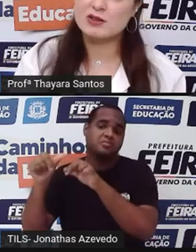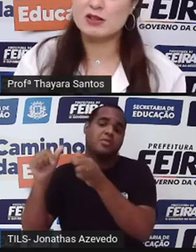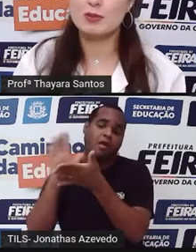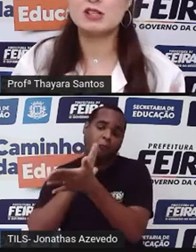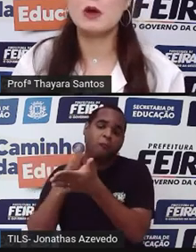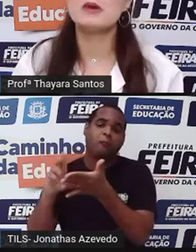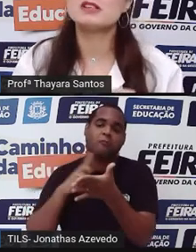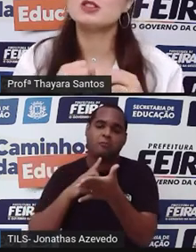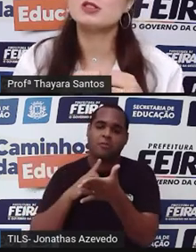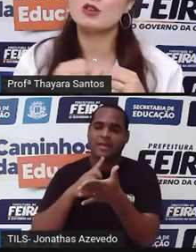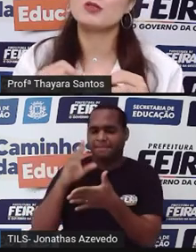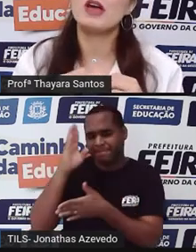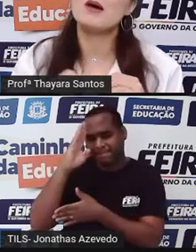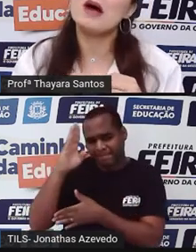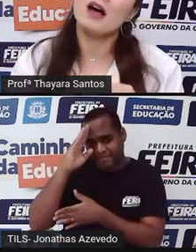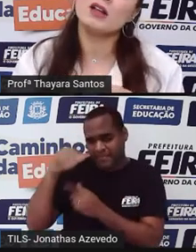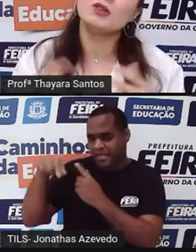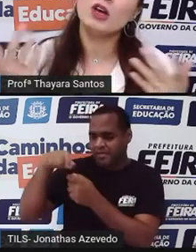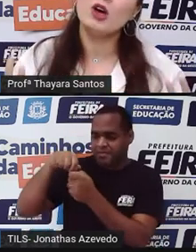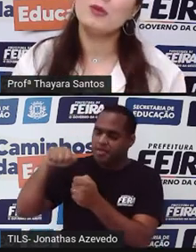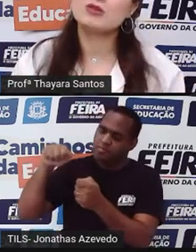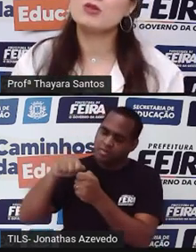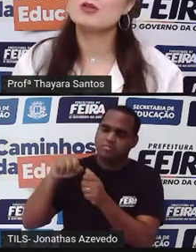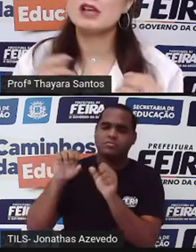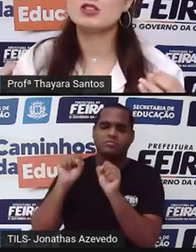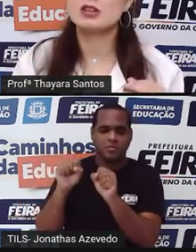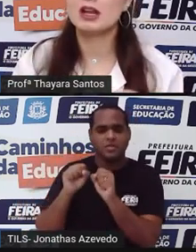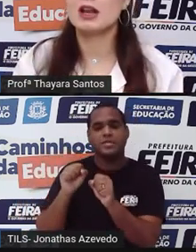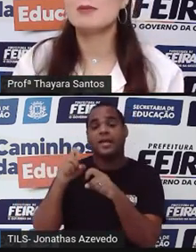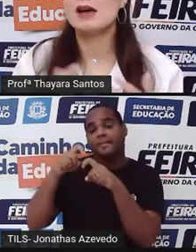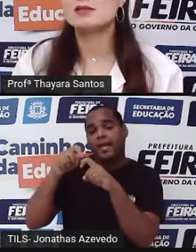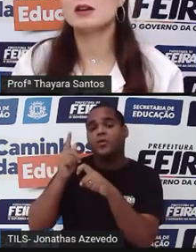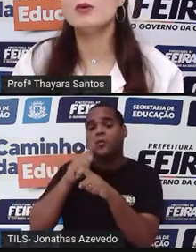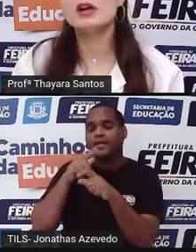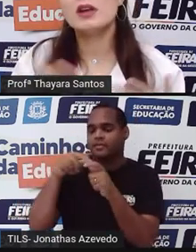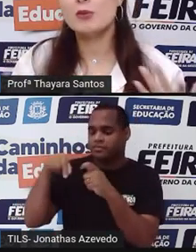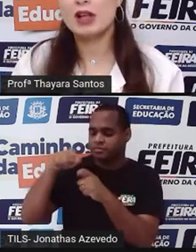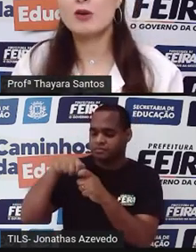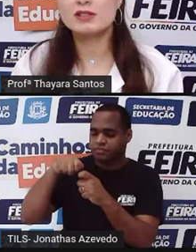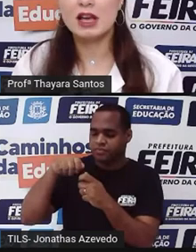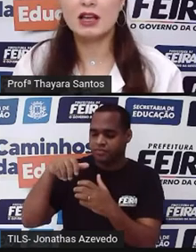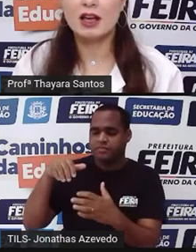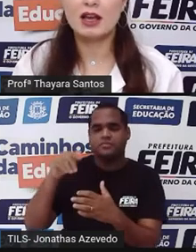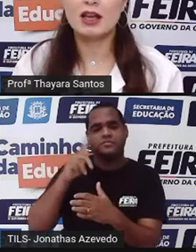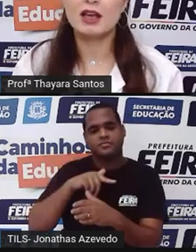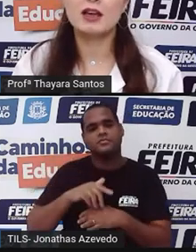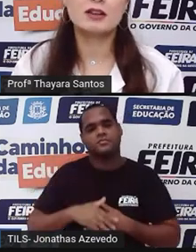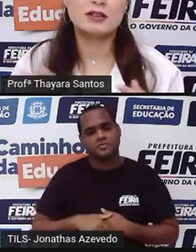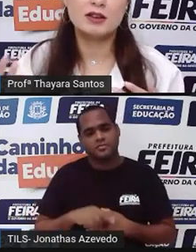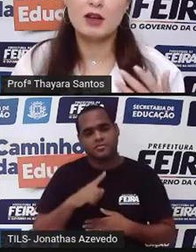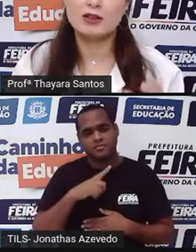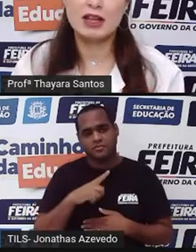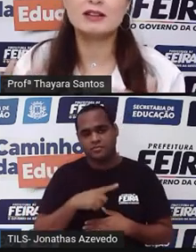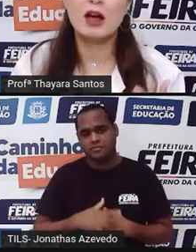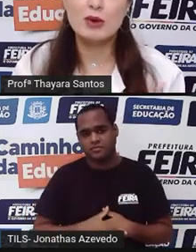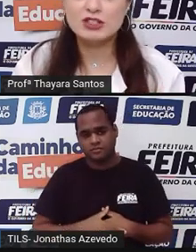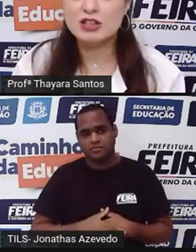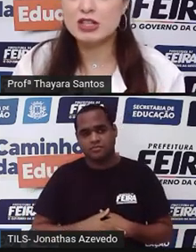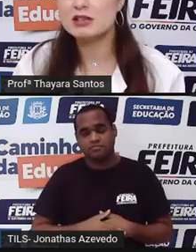em alguns casos né Principalmente só tiver amarrado mas consegue tirar aquela amarração e a mulher consegue